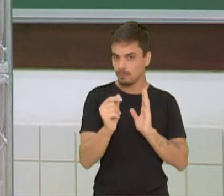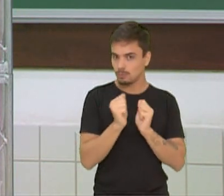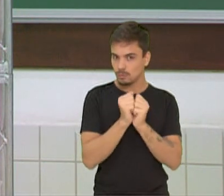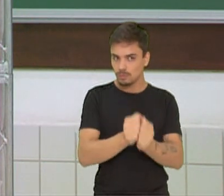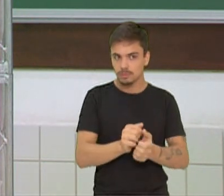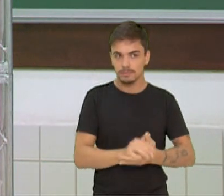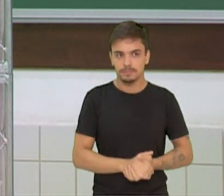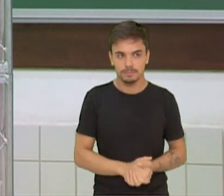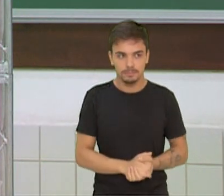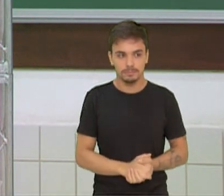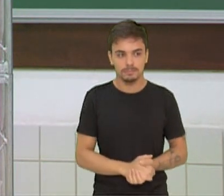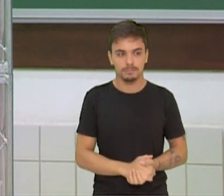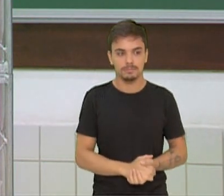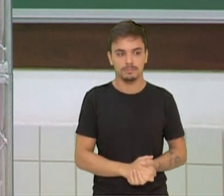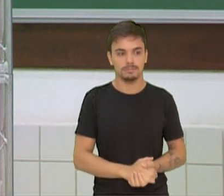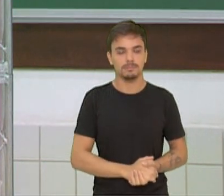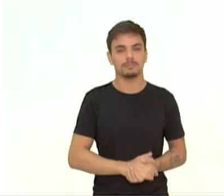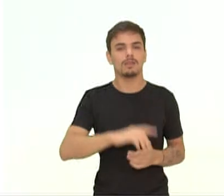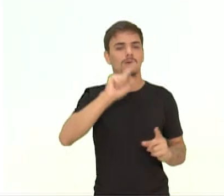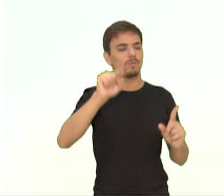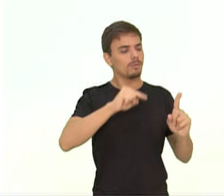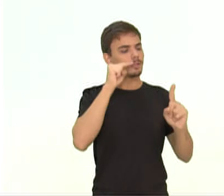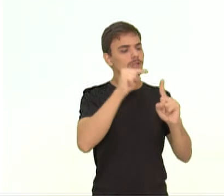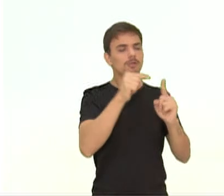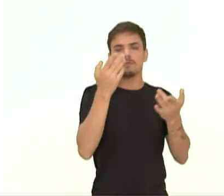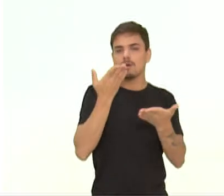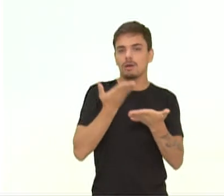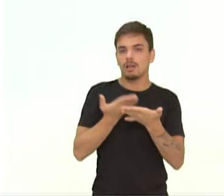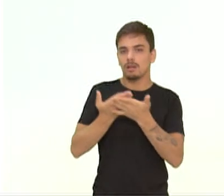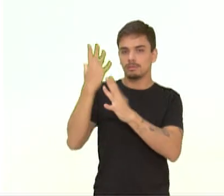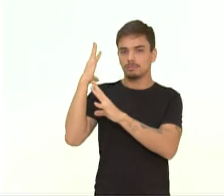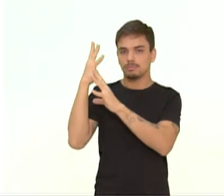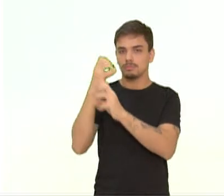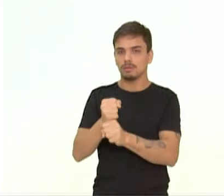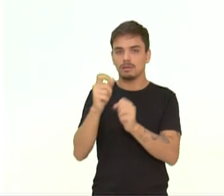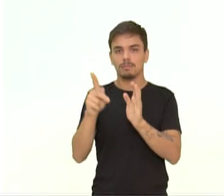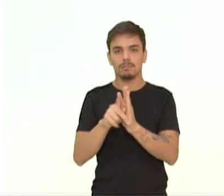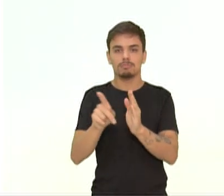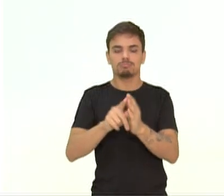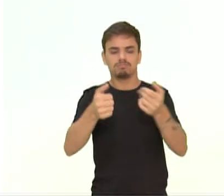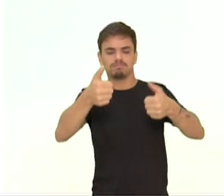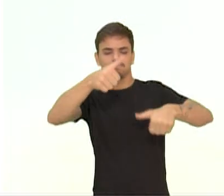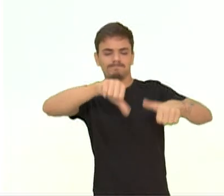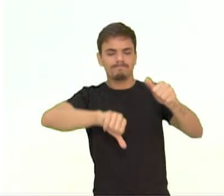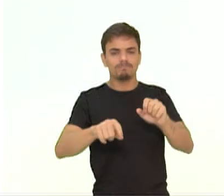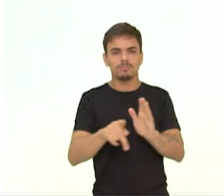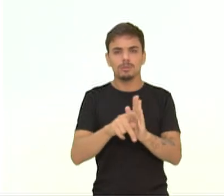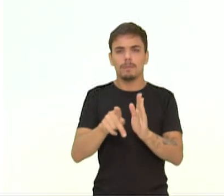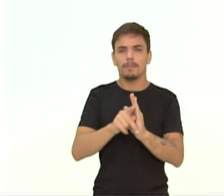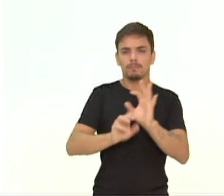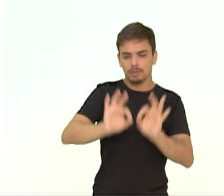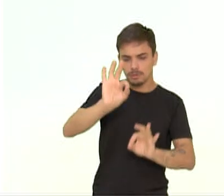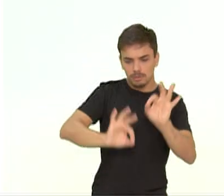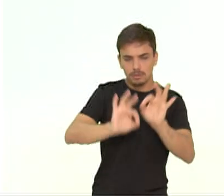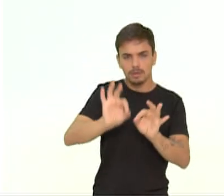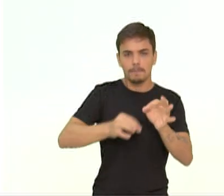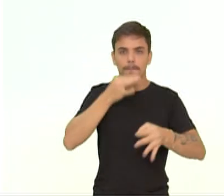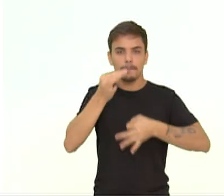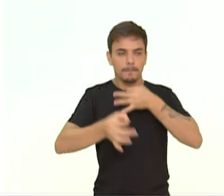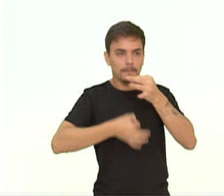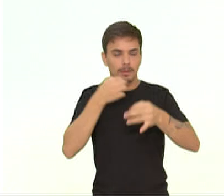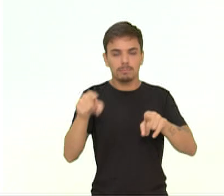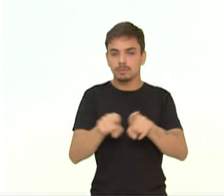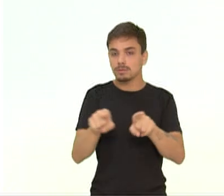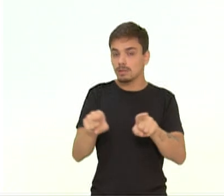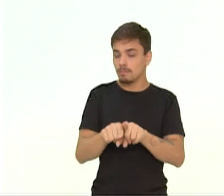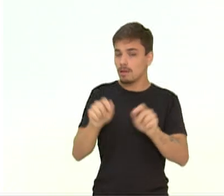lá. Objetivos da aula: retomar os elementos articuladores da argumentação,